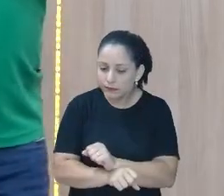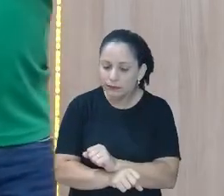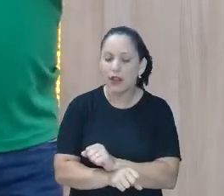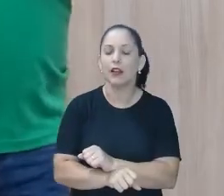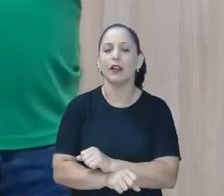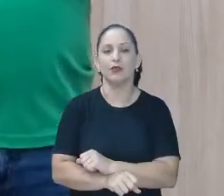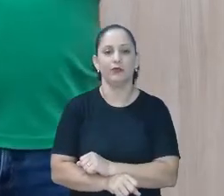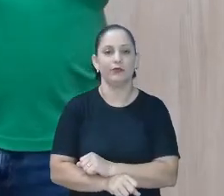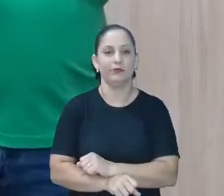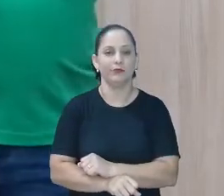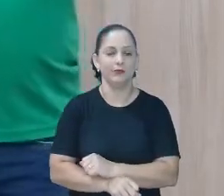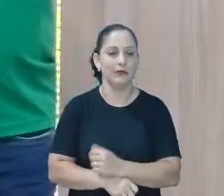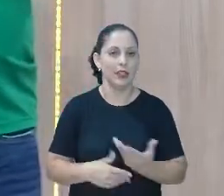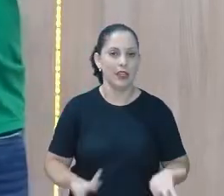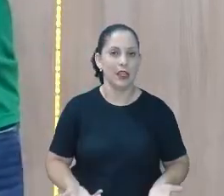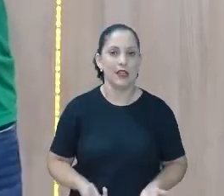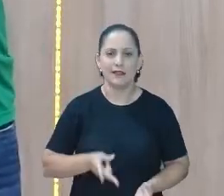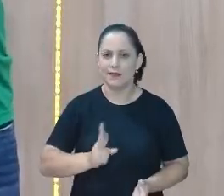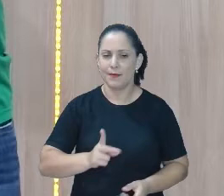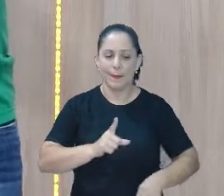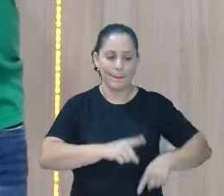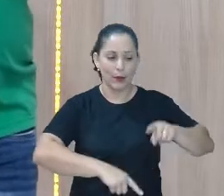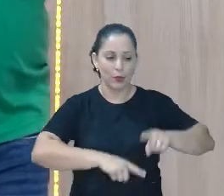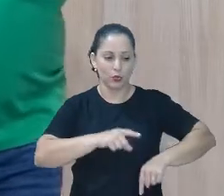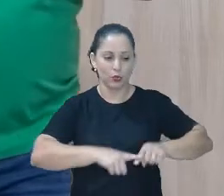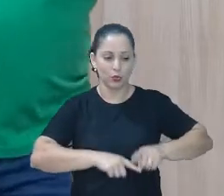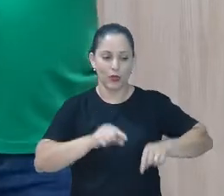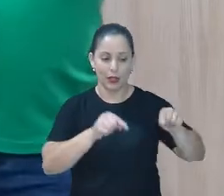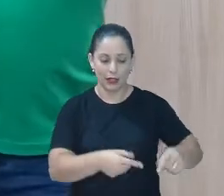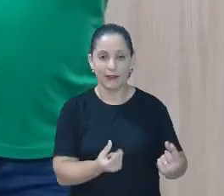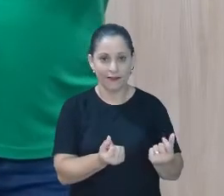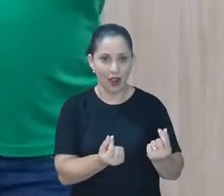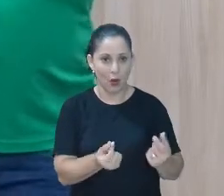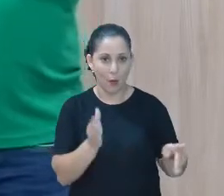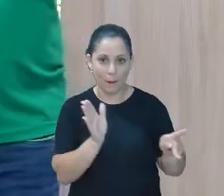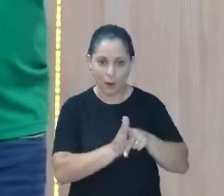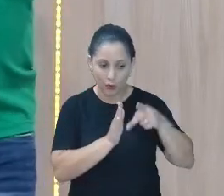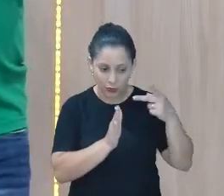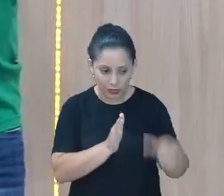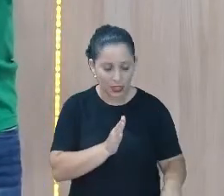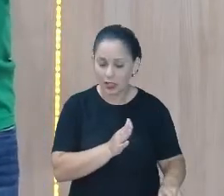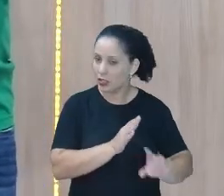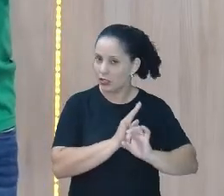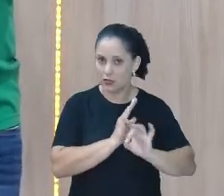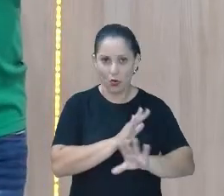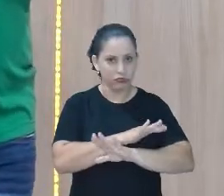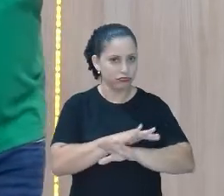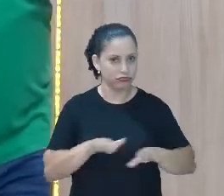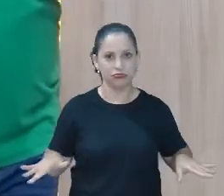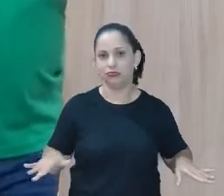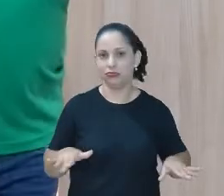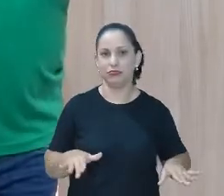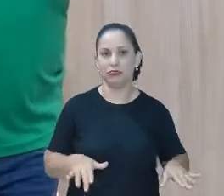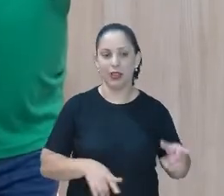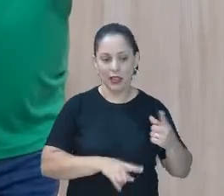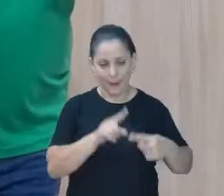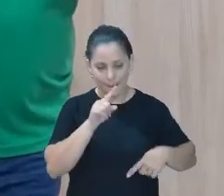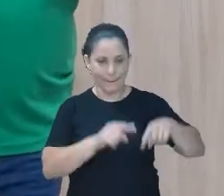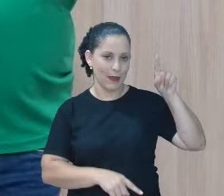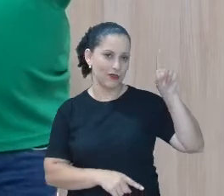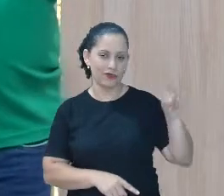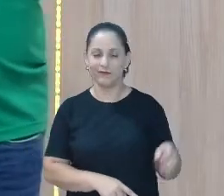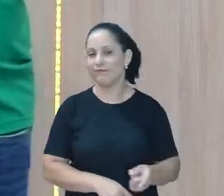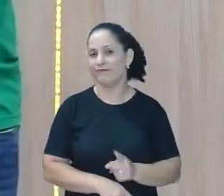do máximo, que era o quê? Para determinado produto, ele estabelecia o valor máximo que aquele produto poderia ser